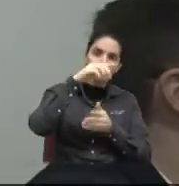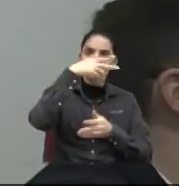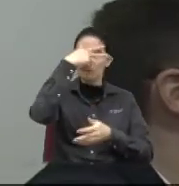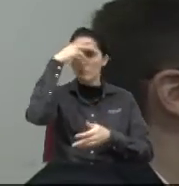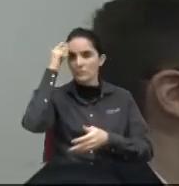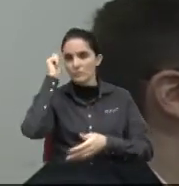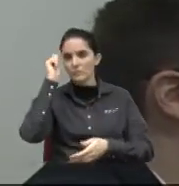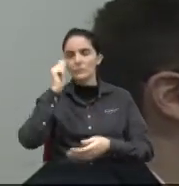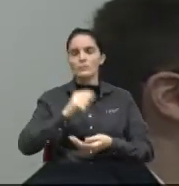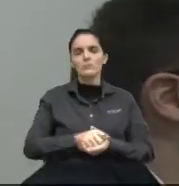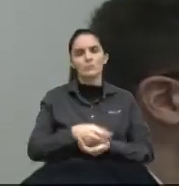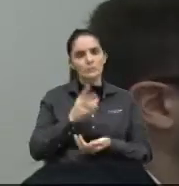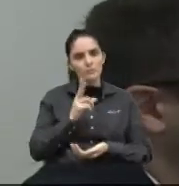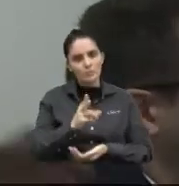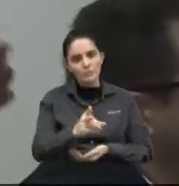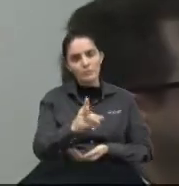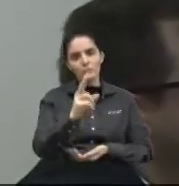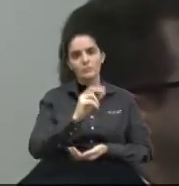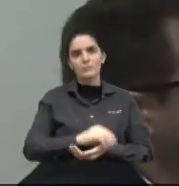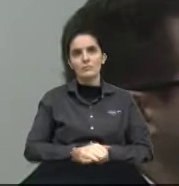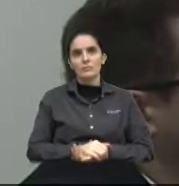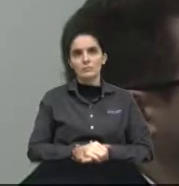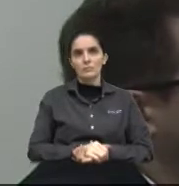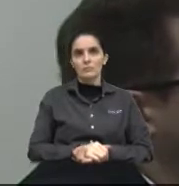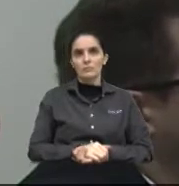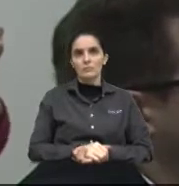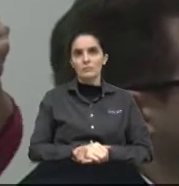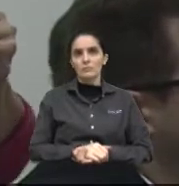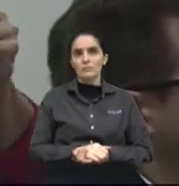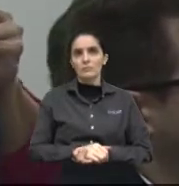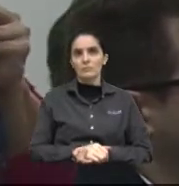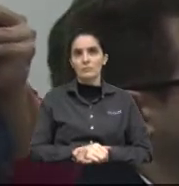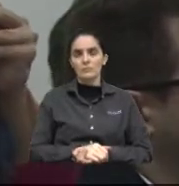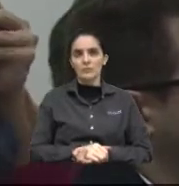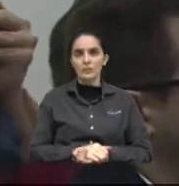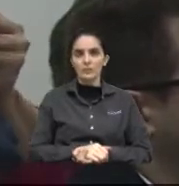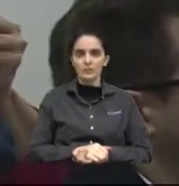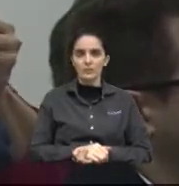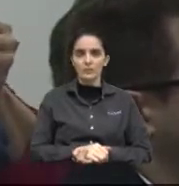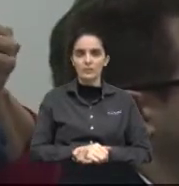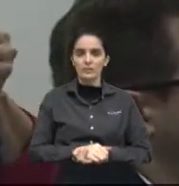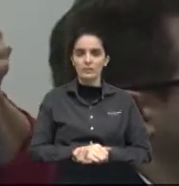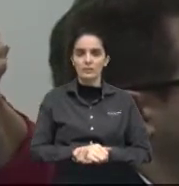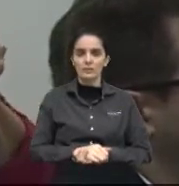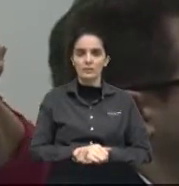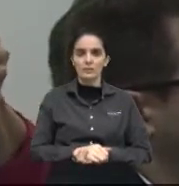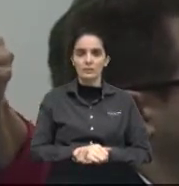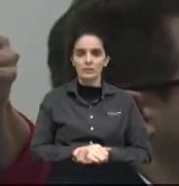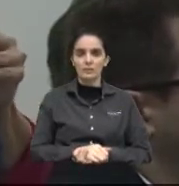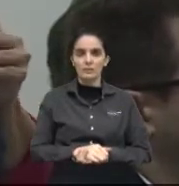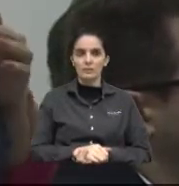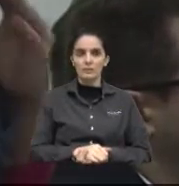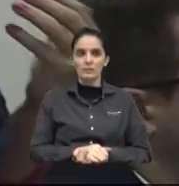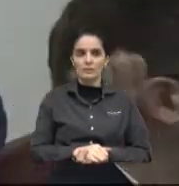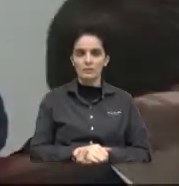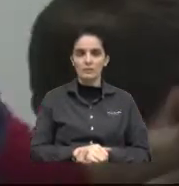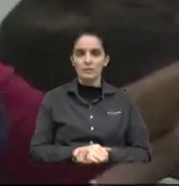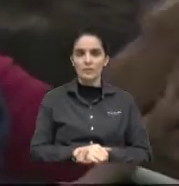nosso trabalho e é óbvio e com a cidade sempre crescente